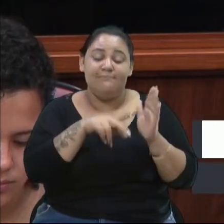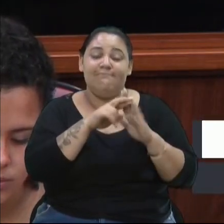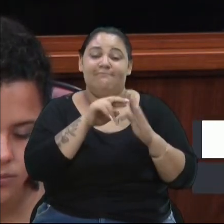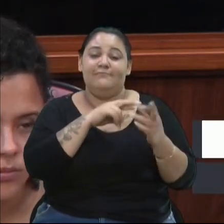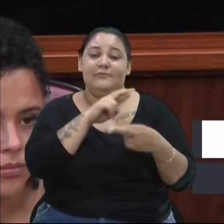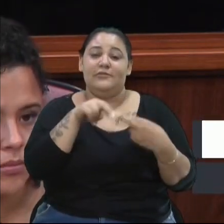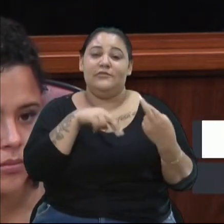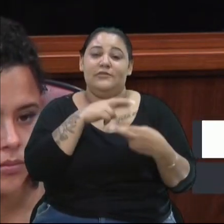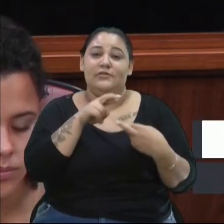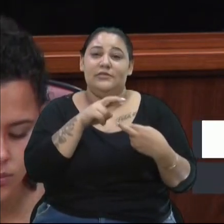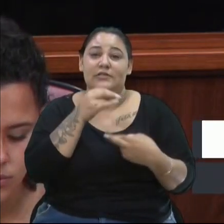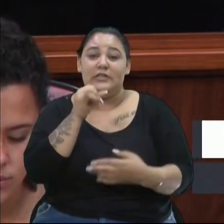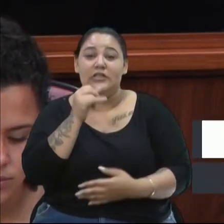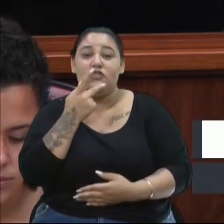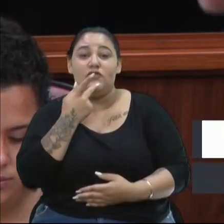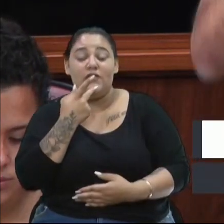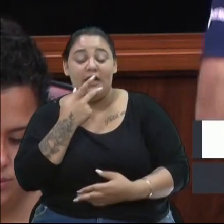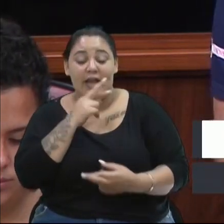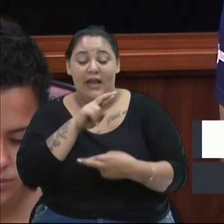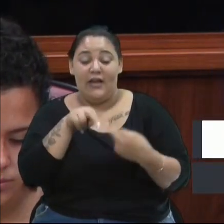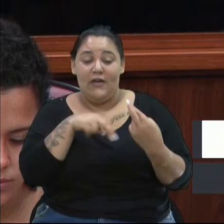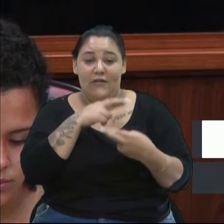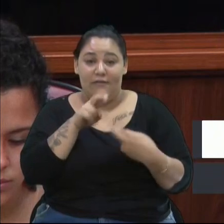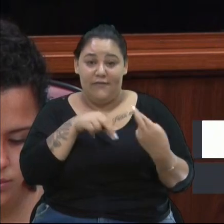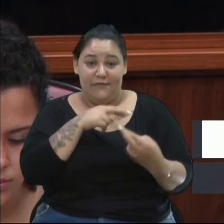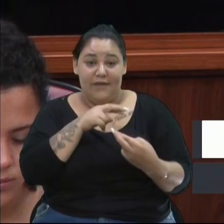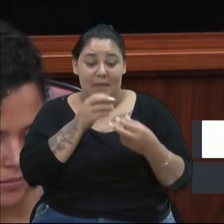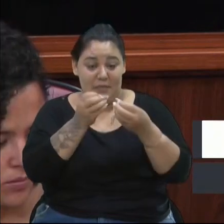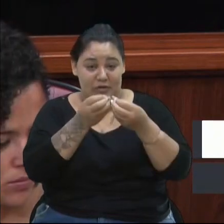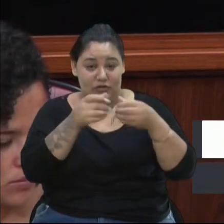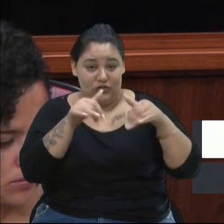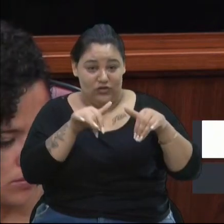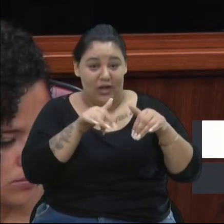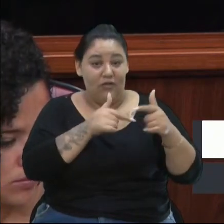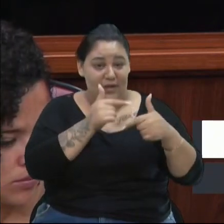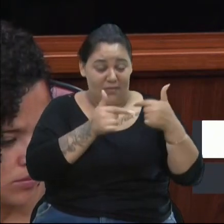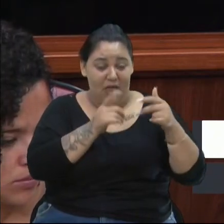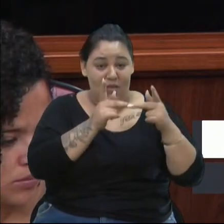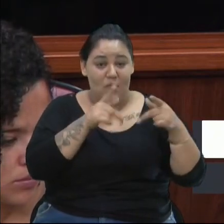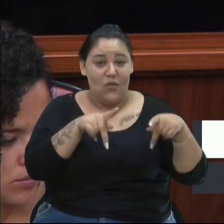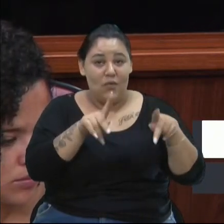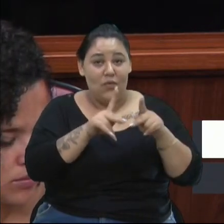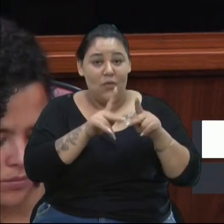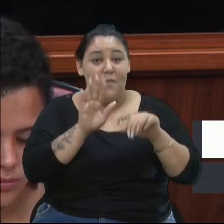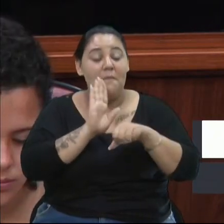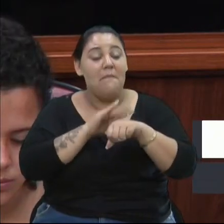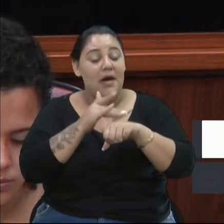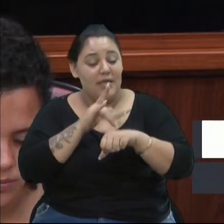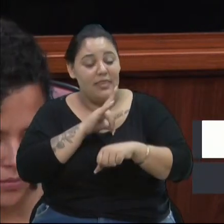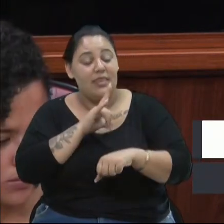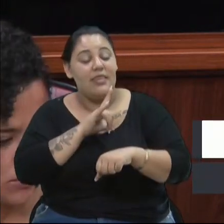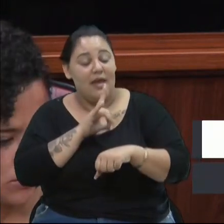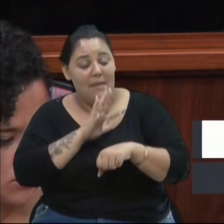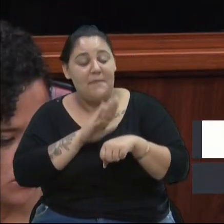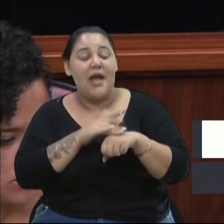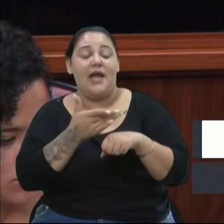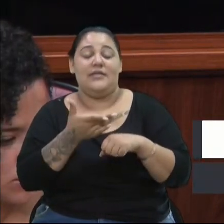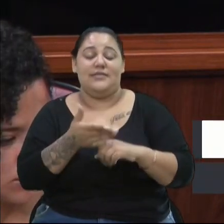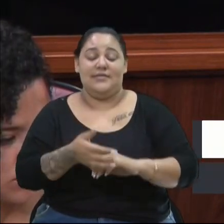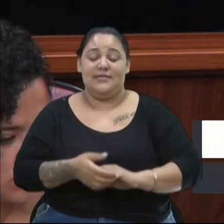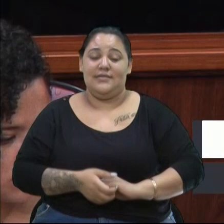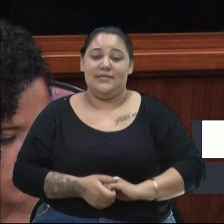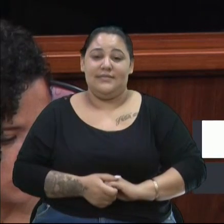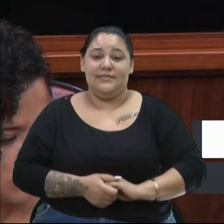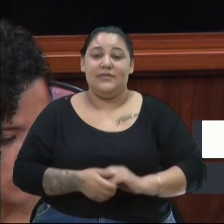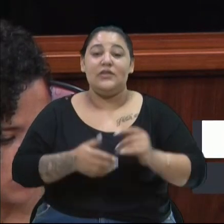gente fala que a reforma atingirá o serviço público, é disso. Mas tem mais. Tem mais.